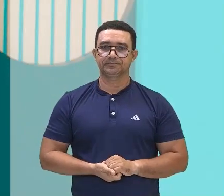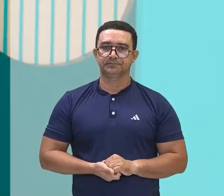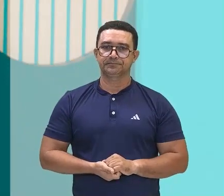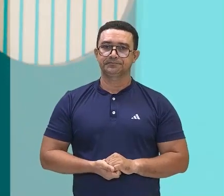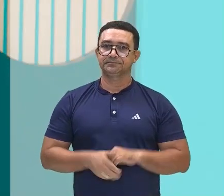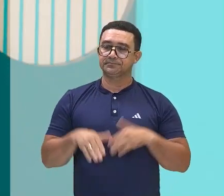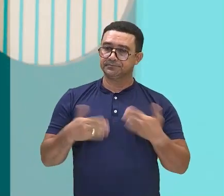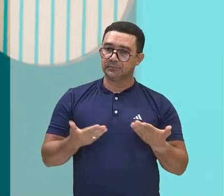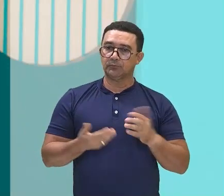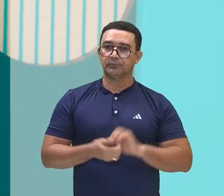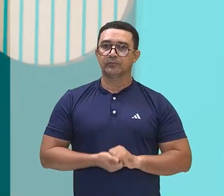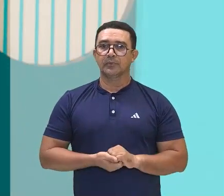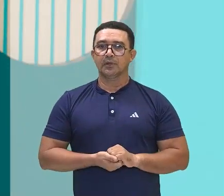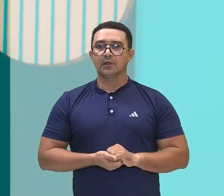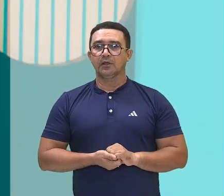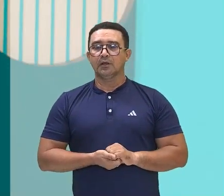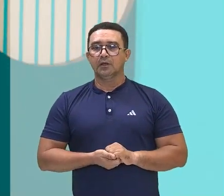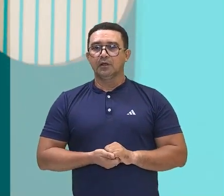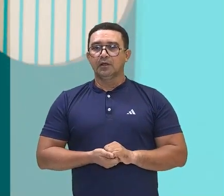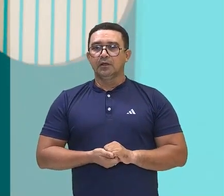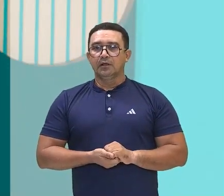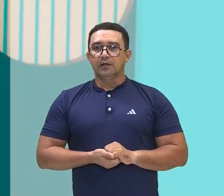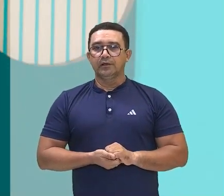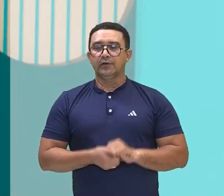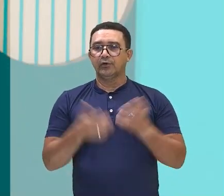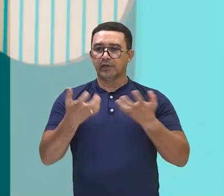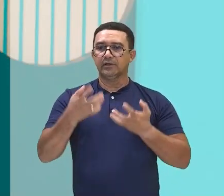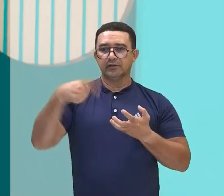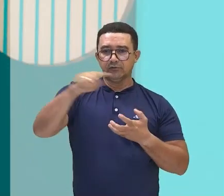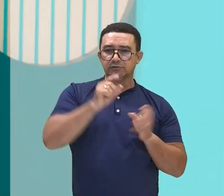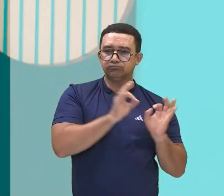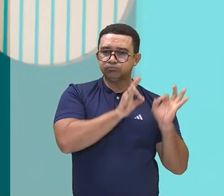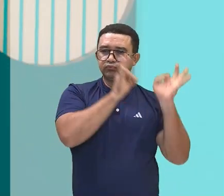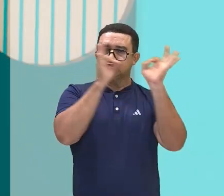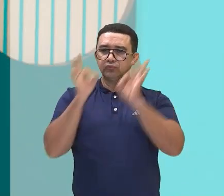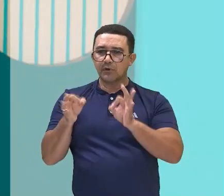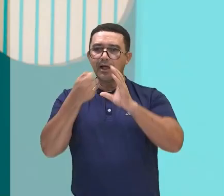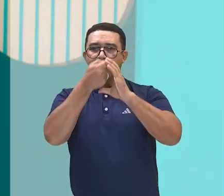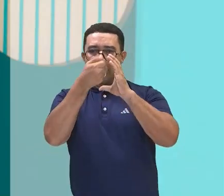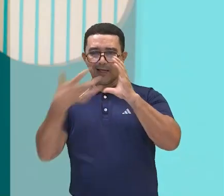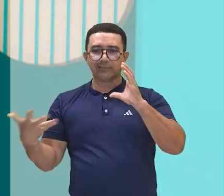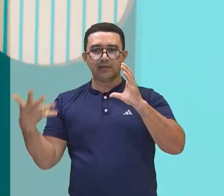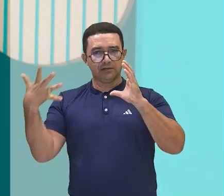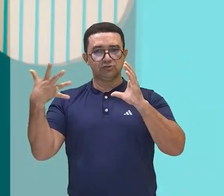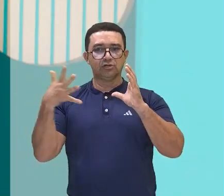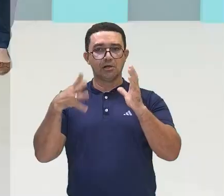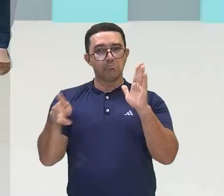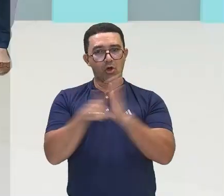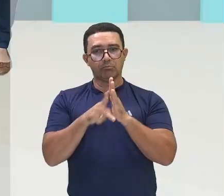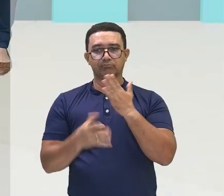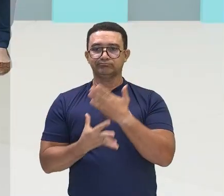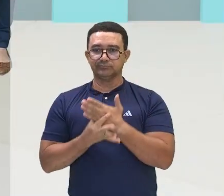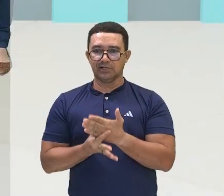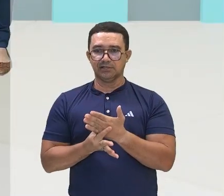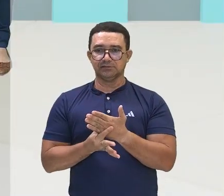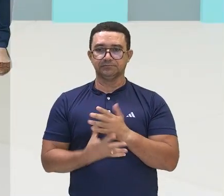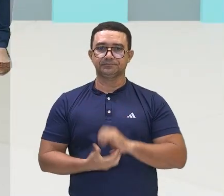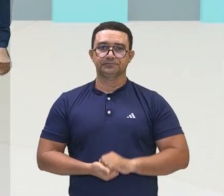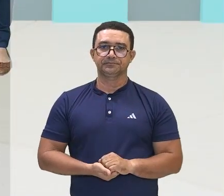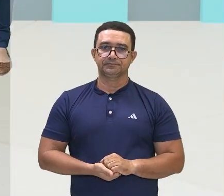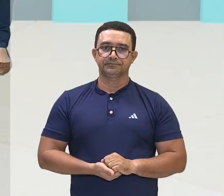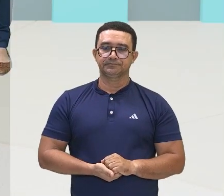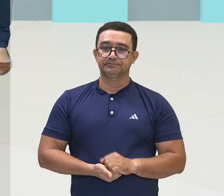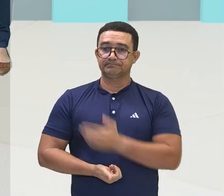melhor como essas situações se relacionam, eu quero que vocês acompanhem as características comigo do realismo. Então veja, nós vamos ter a